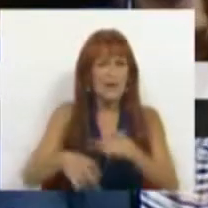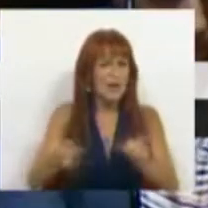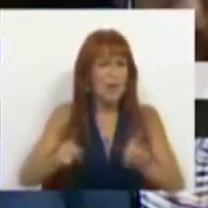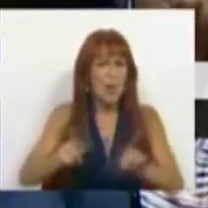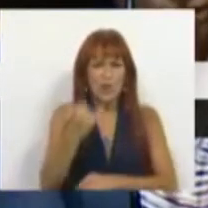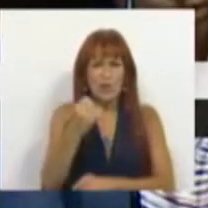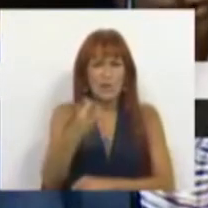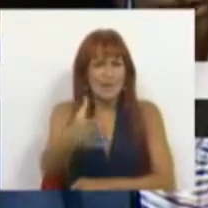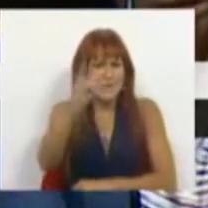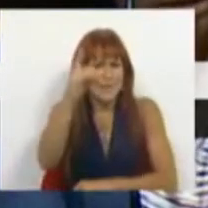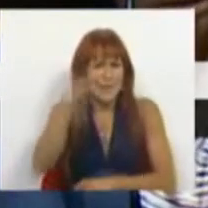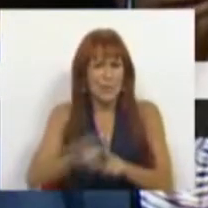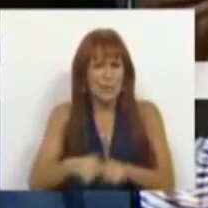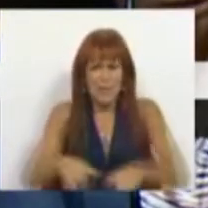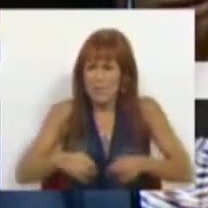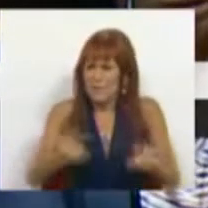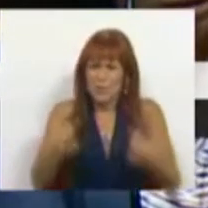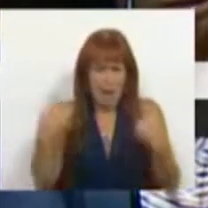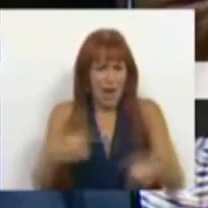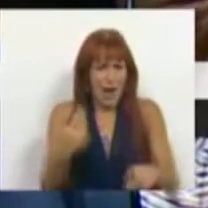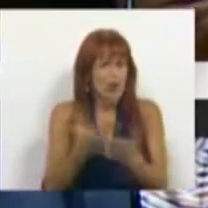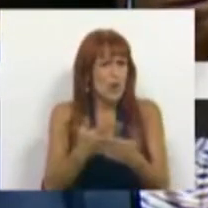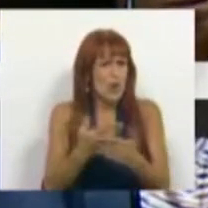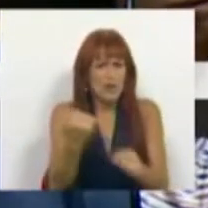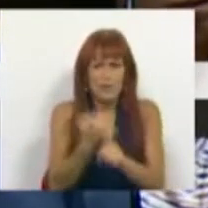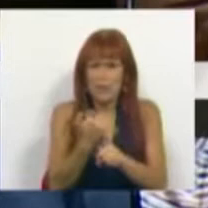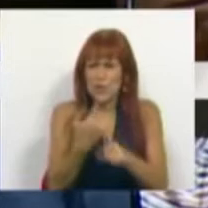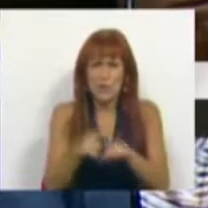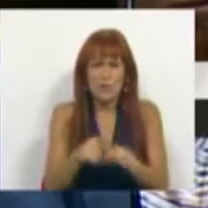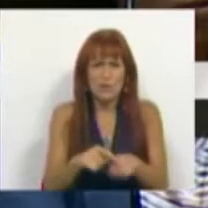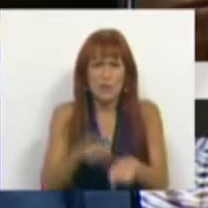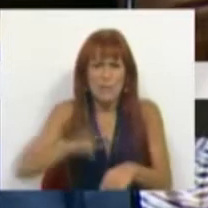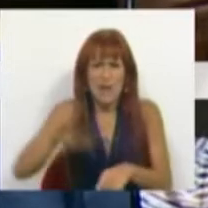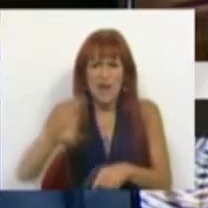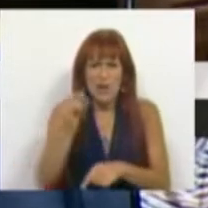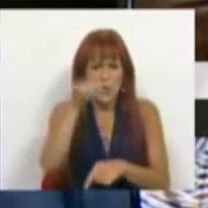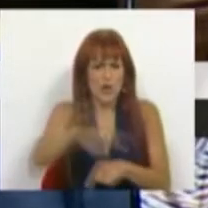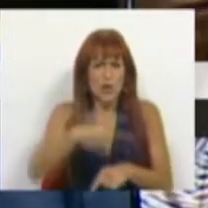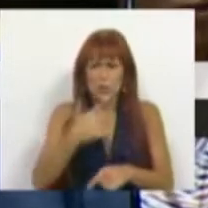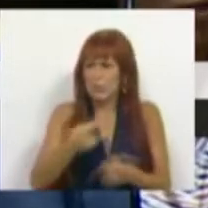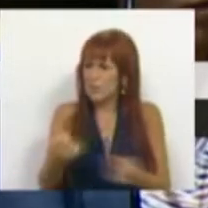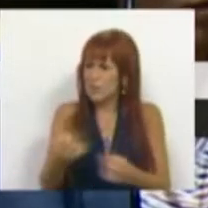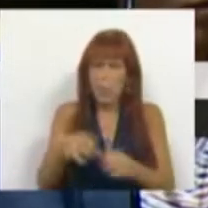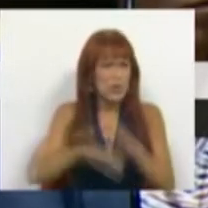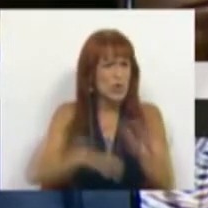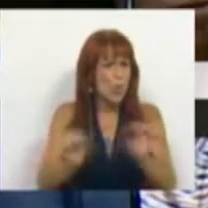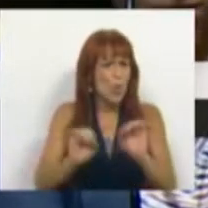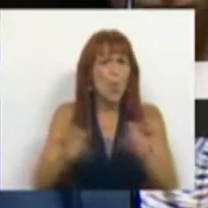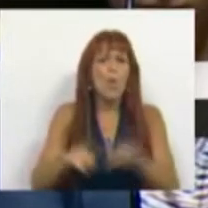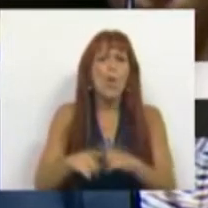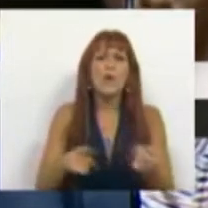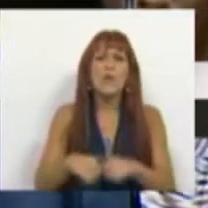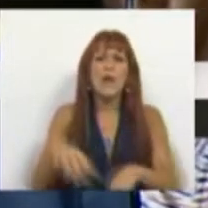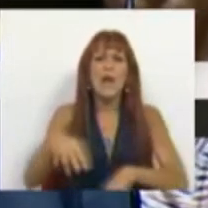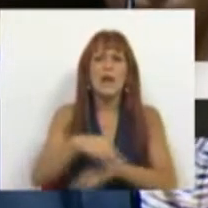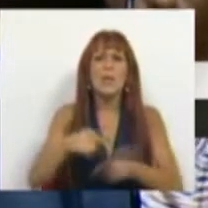em 2016, admissível que ainda existam escolas a funcionar com milhares de alunos numa total falta de condições. Telhados e tetos